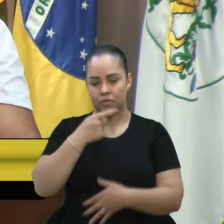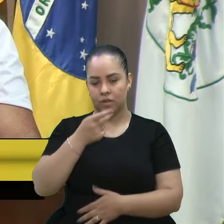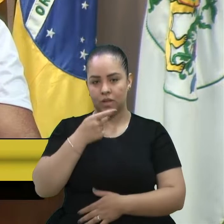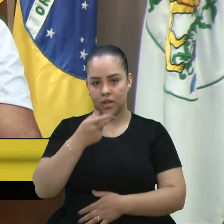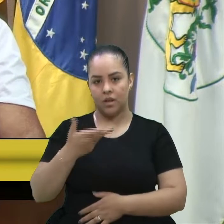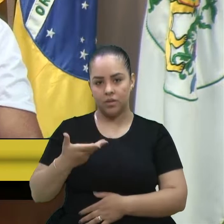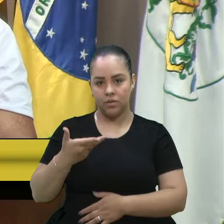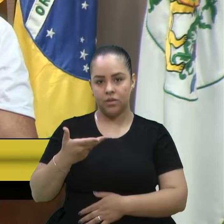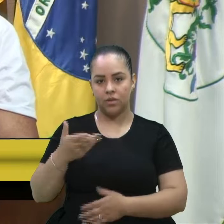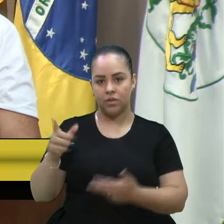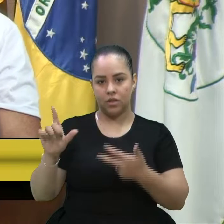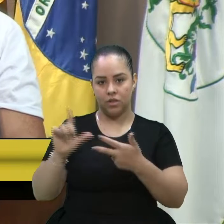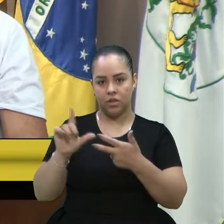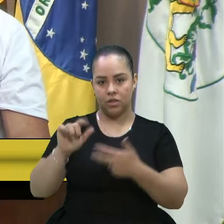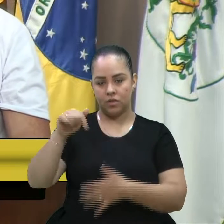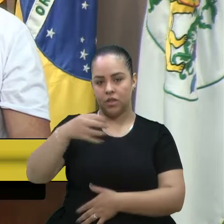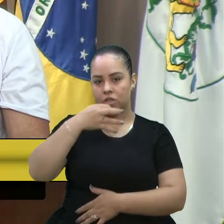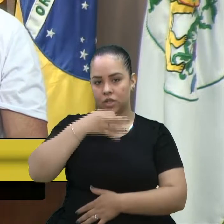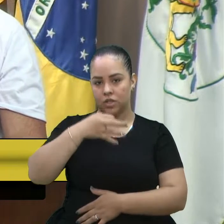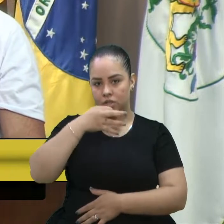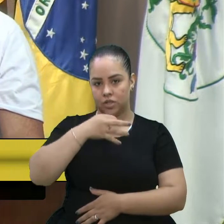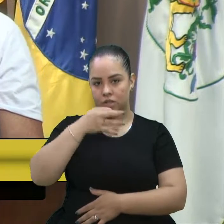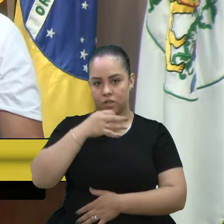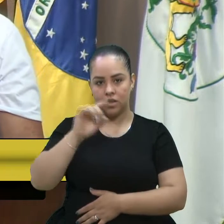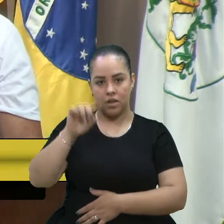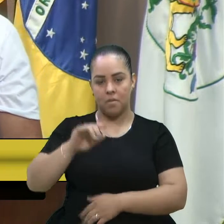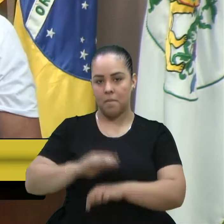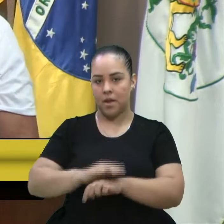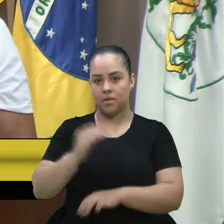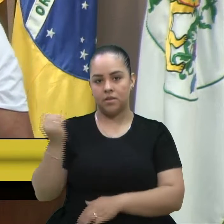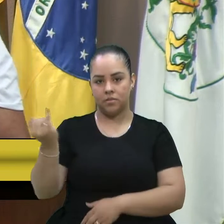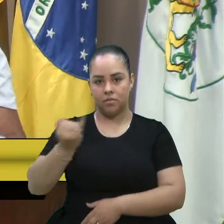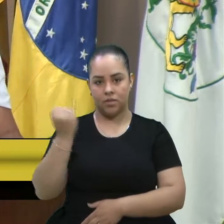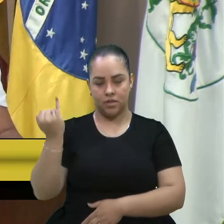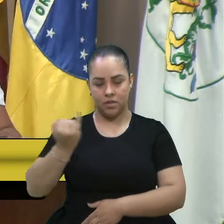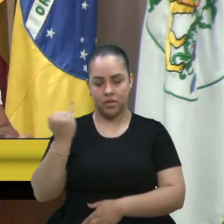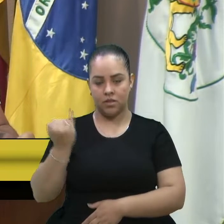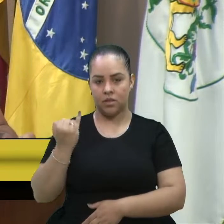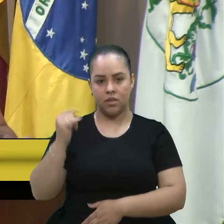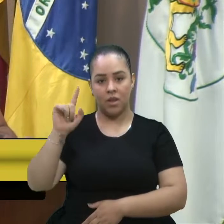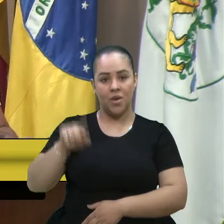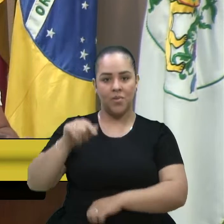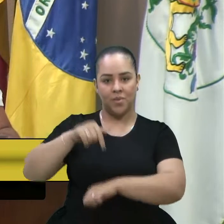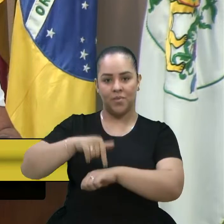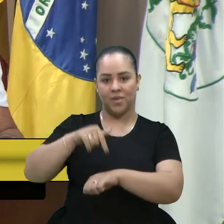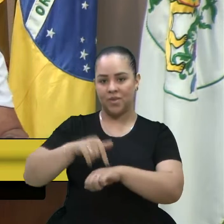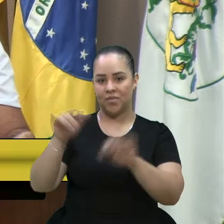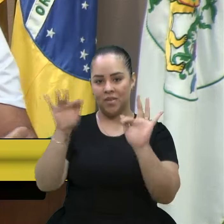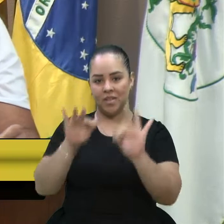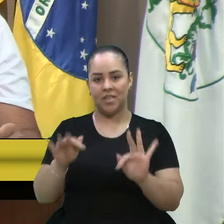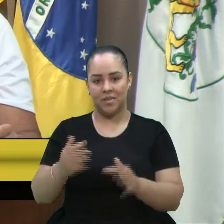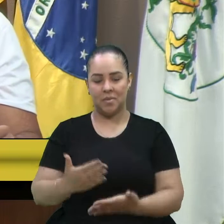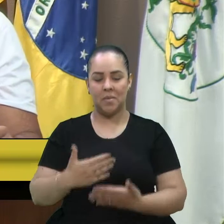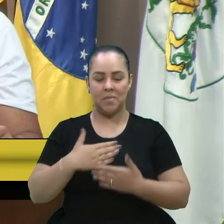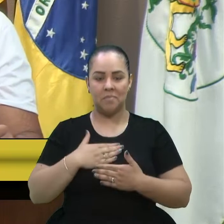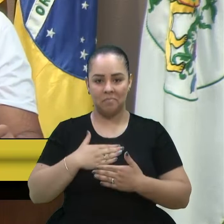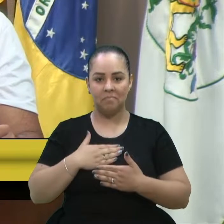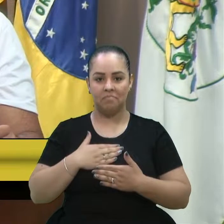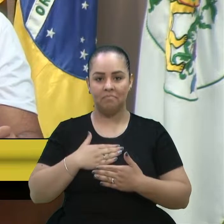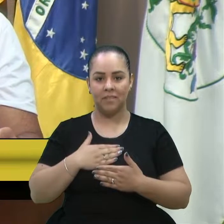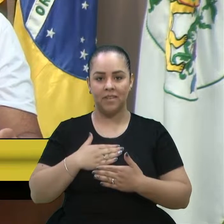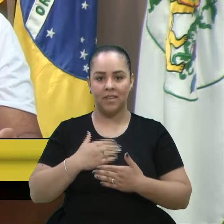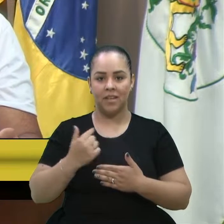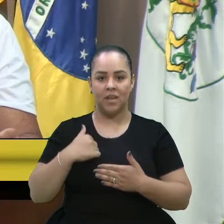no Legislativo Municipal aqui de Caxias do Sul, é um dos mais importantes e esse é um dos momentos mais felizes para mim, que é de poder